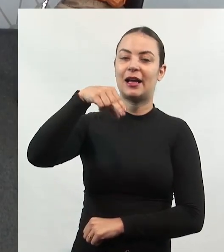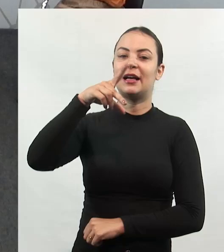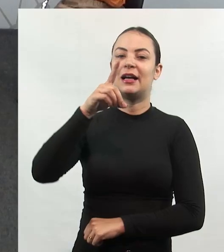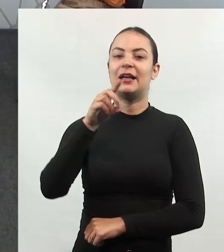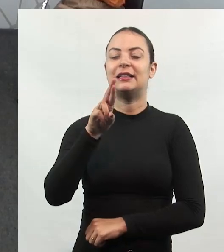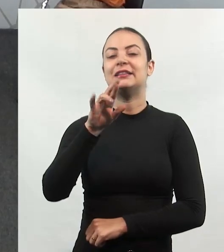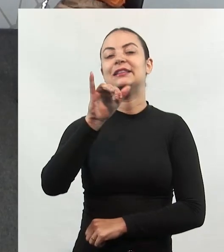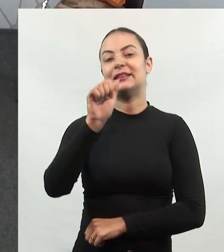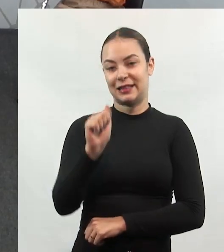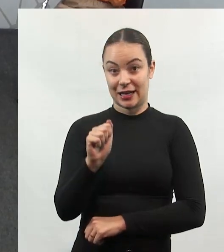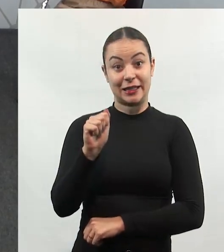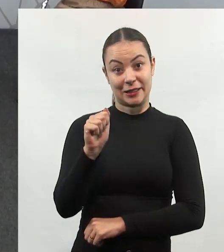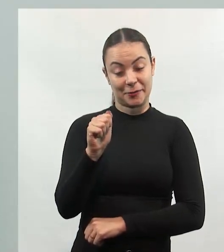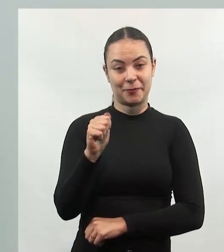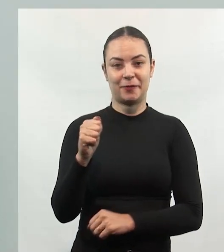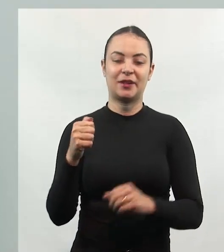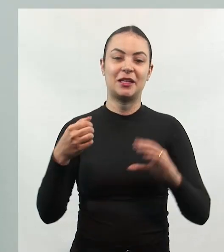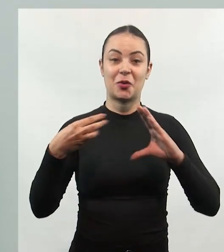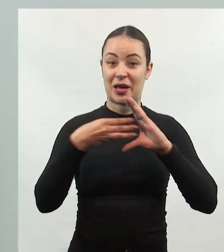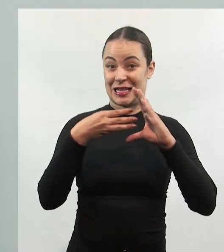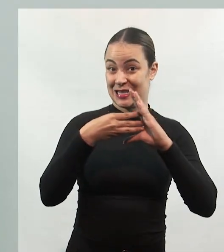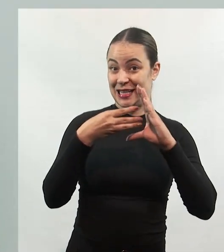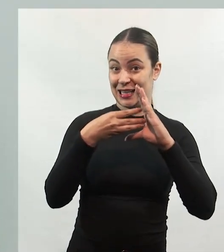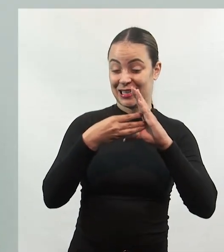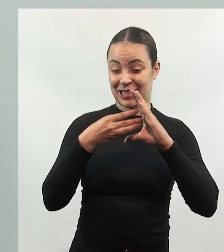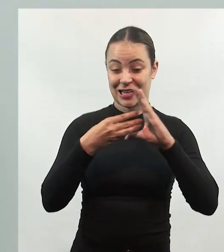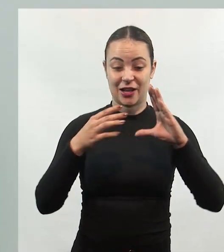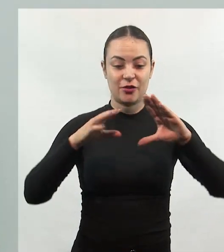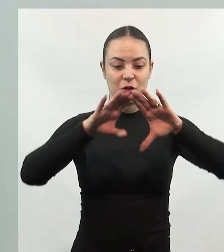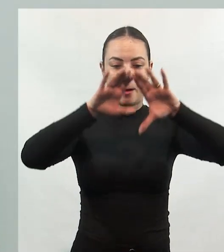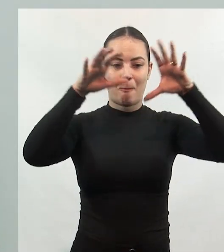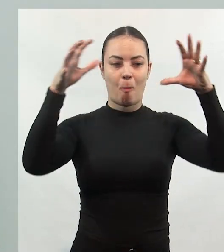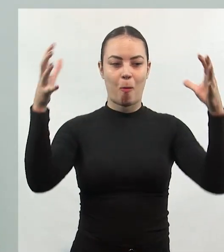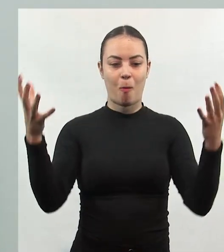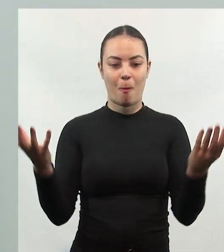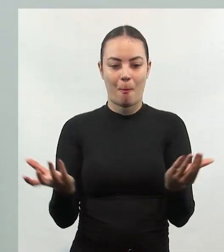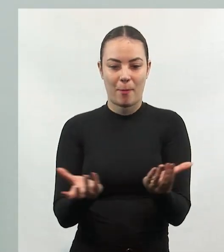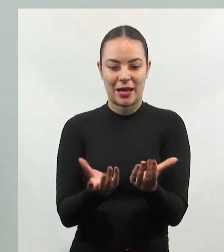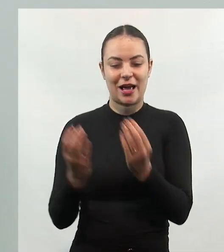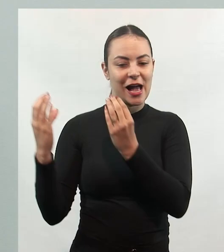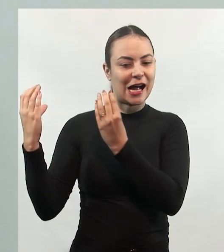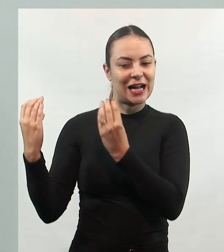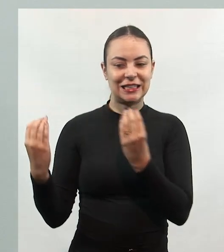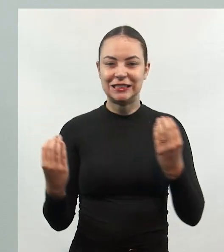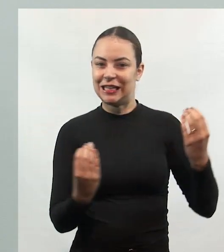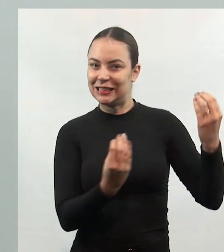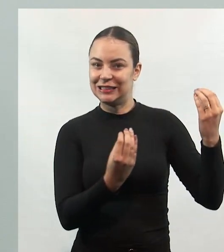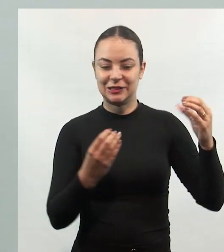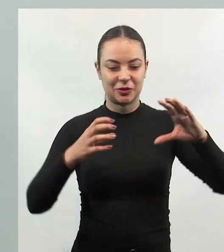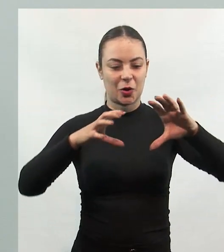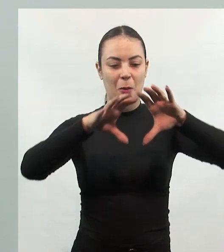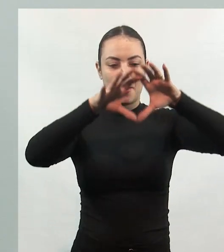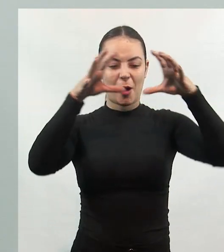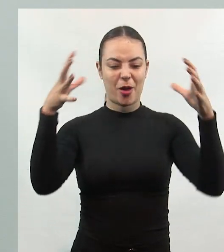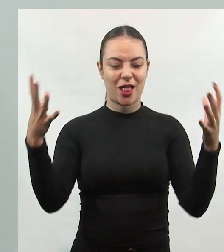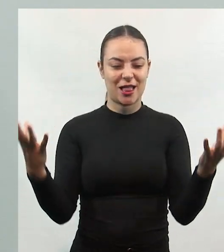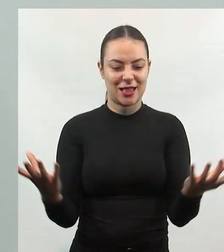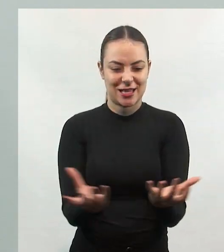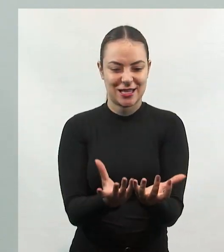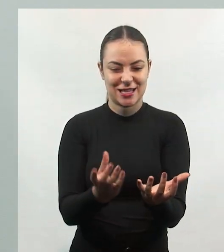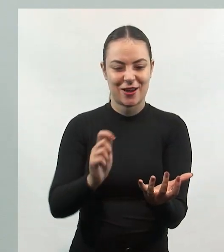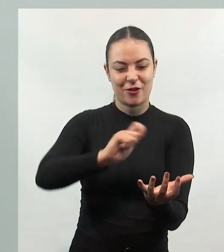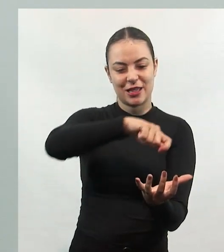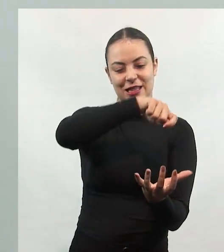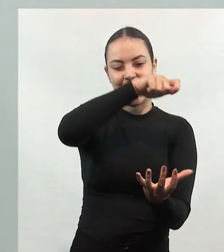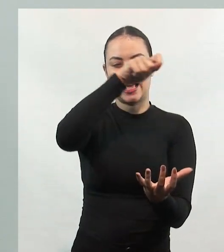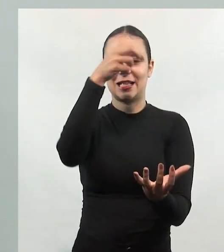minha amiga até hoje. Trabalhamos juntas, a Nalda, a Naira, trabalhamos juntas também. A Edmeia, foi na casa da Edmeia. Essa